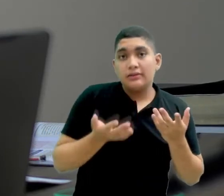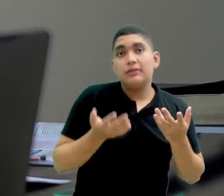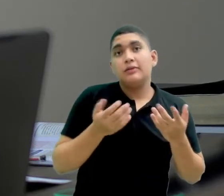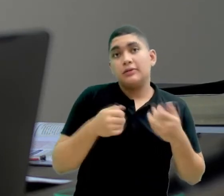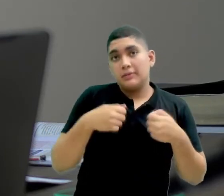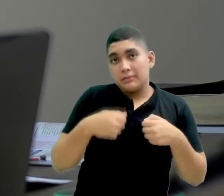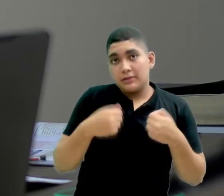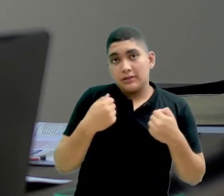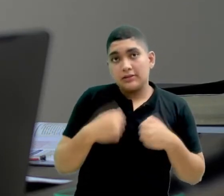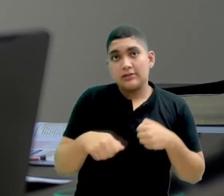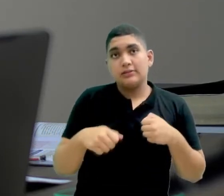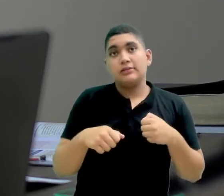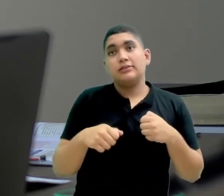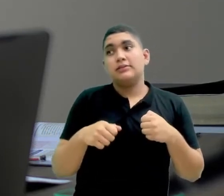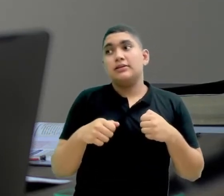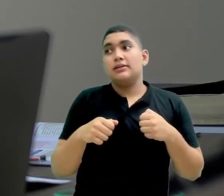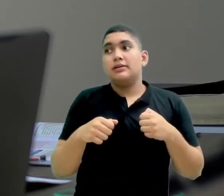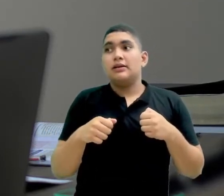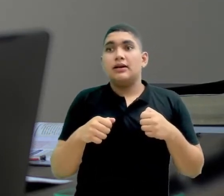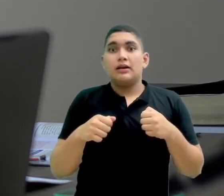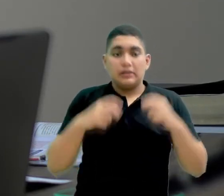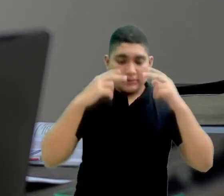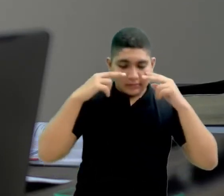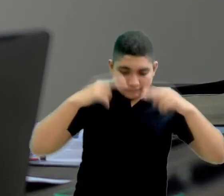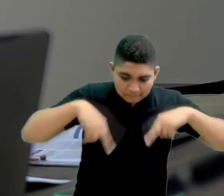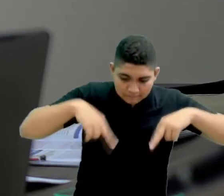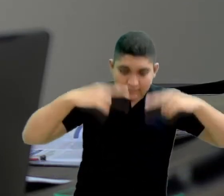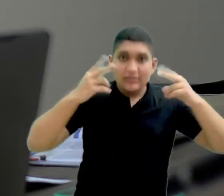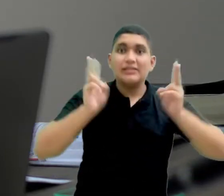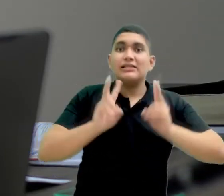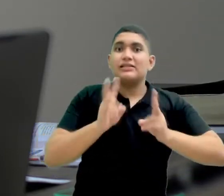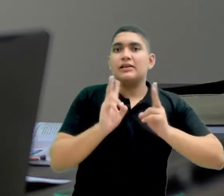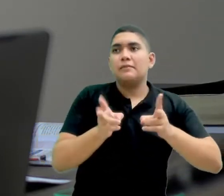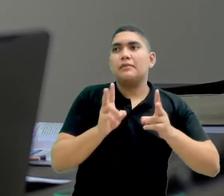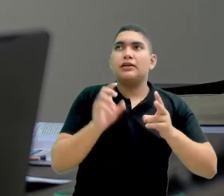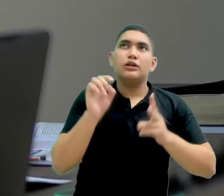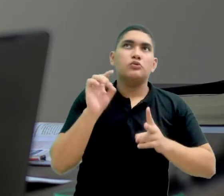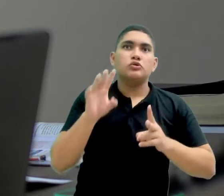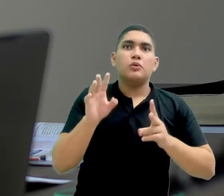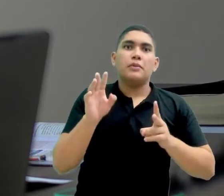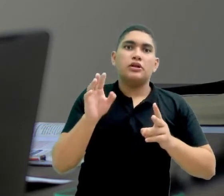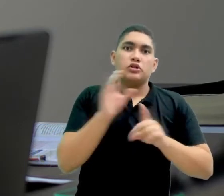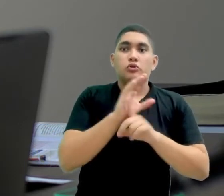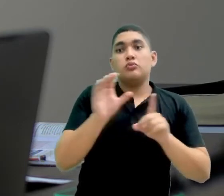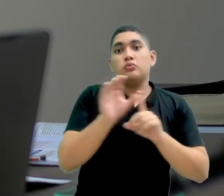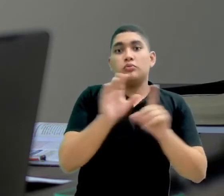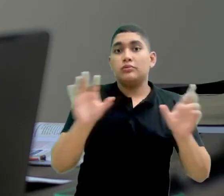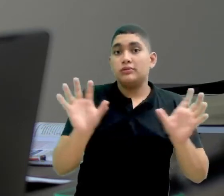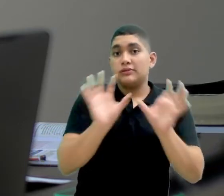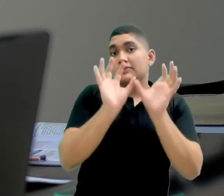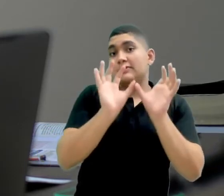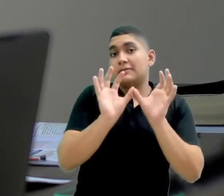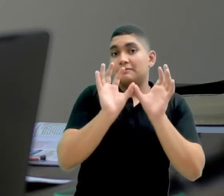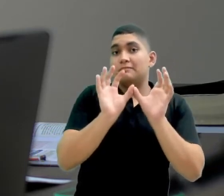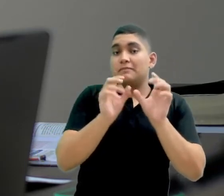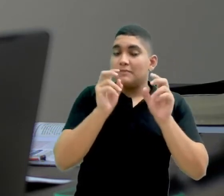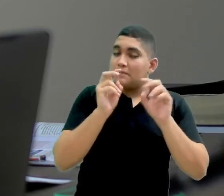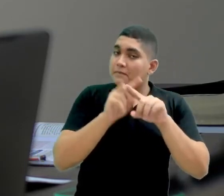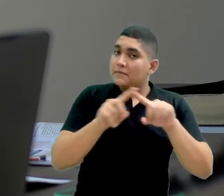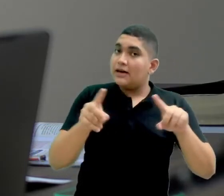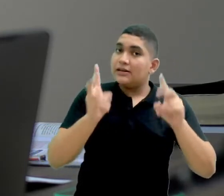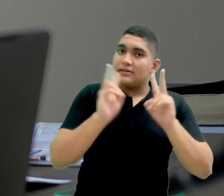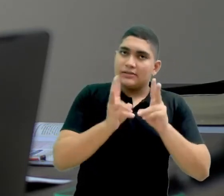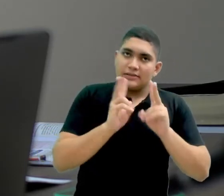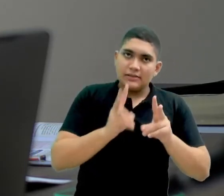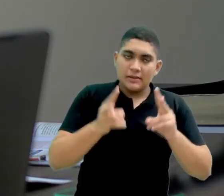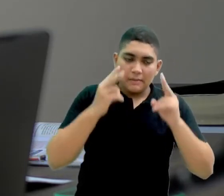somente nos cultos de Santa Ceia, mas sempre, né, na segunda carta aos Coríntios, o apóstolo Paulo, no capítulo 13, versículo 5, ele vai